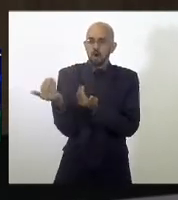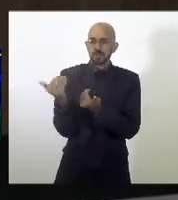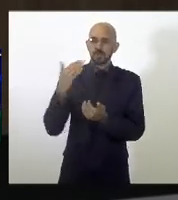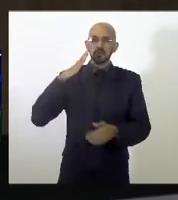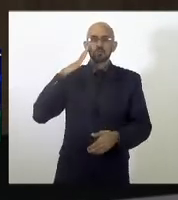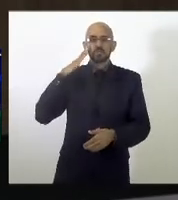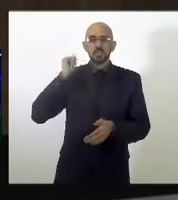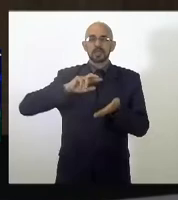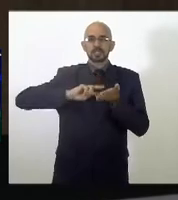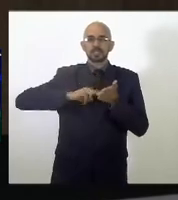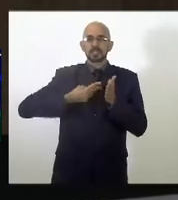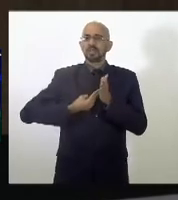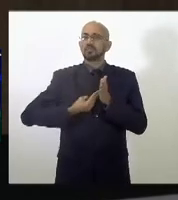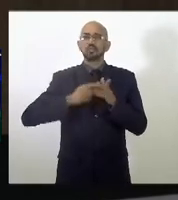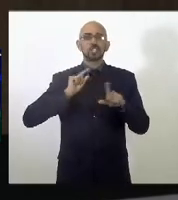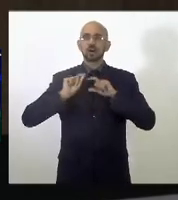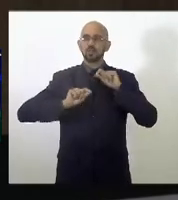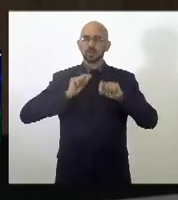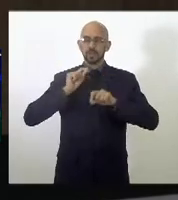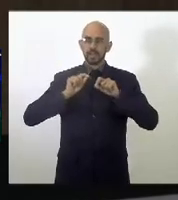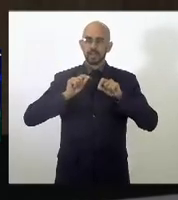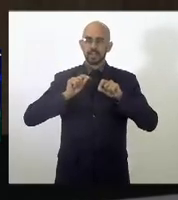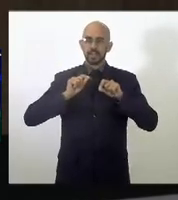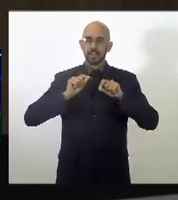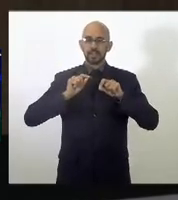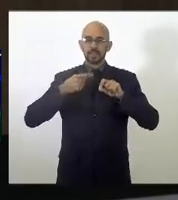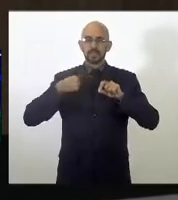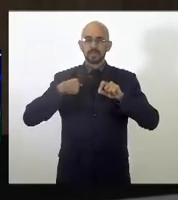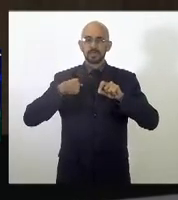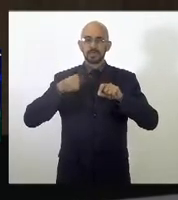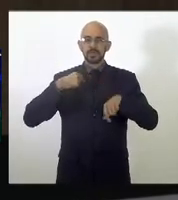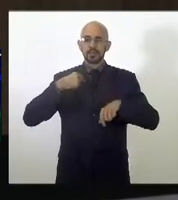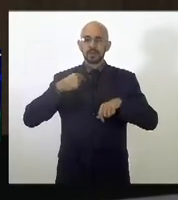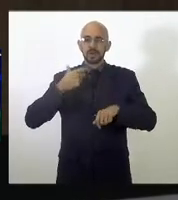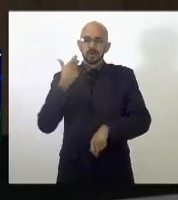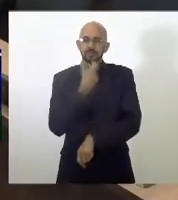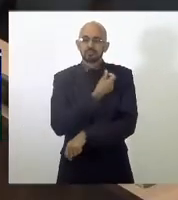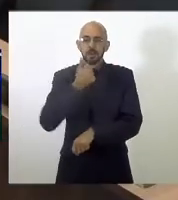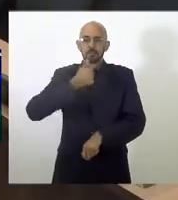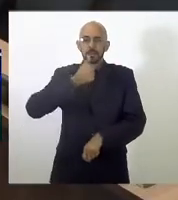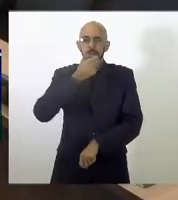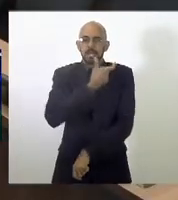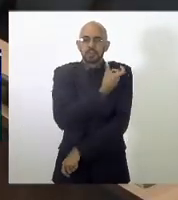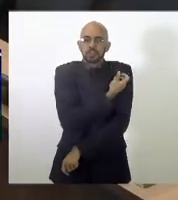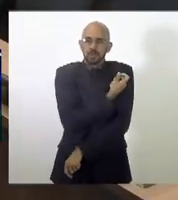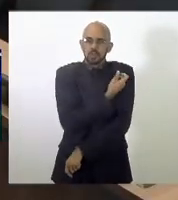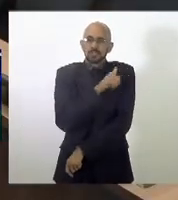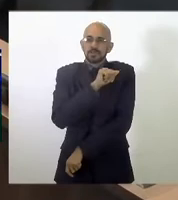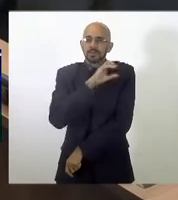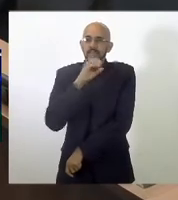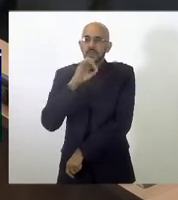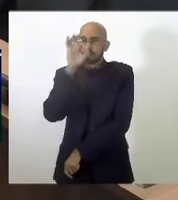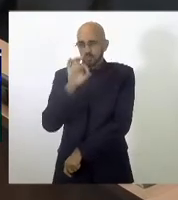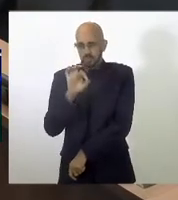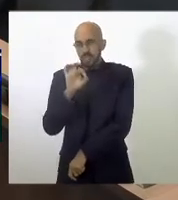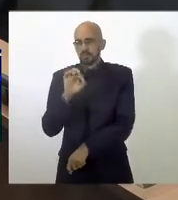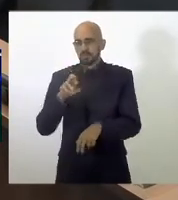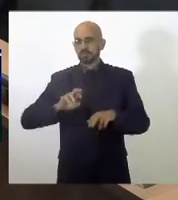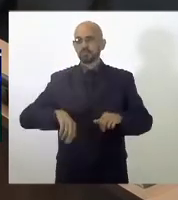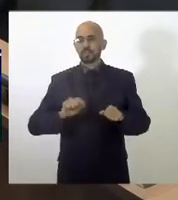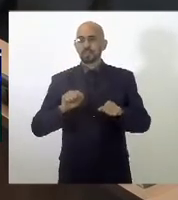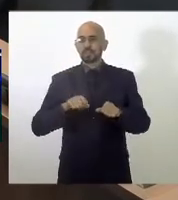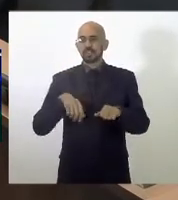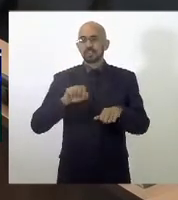isso significa dizer que há uma alerge com a primeira dose 100%, e boa parte de diversos deputados